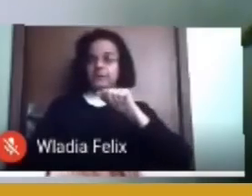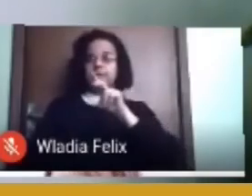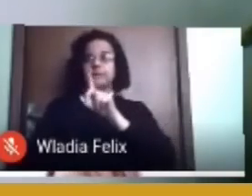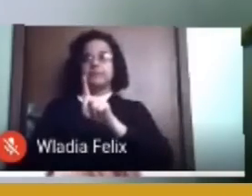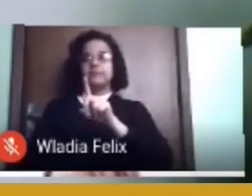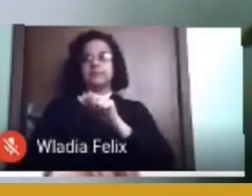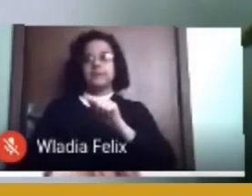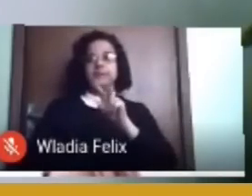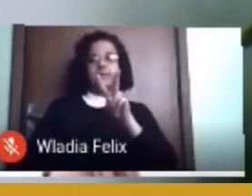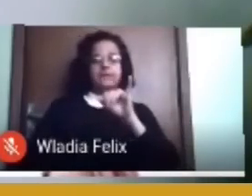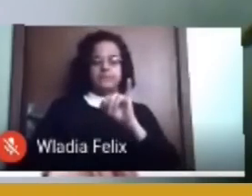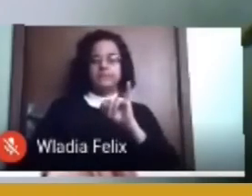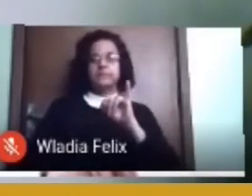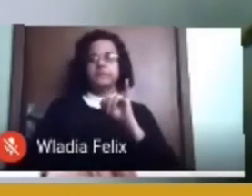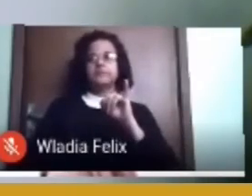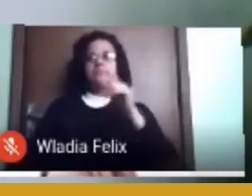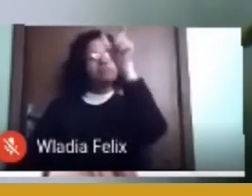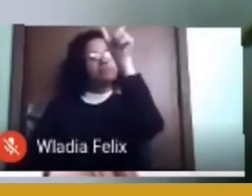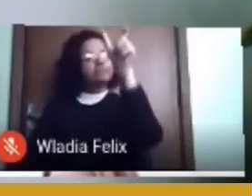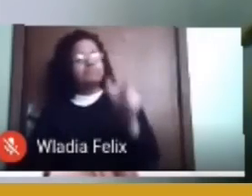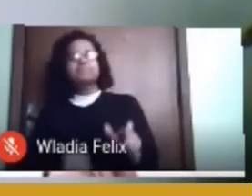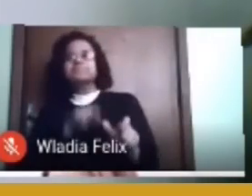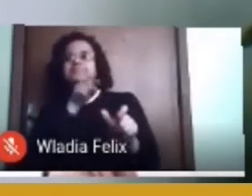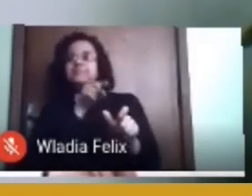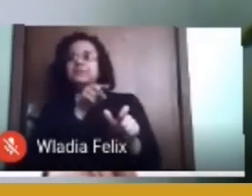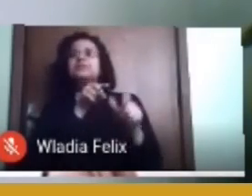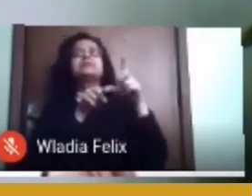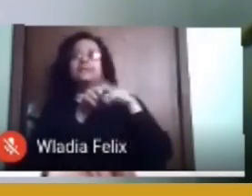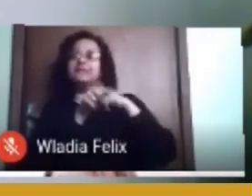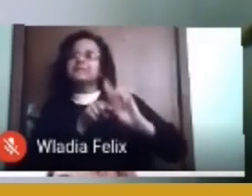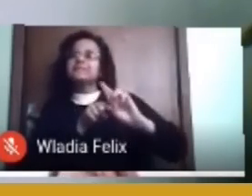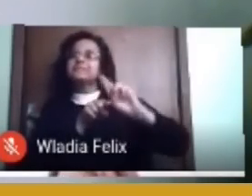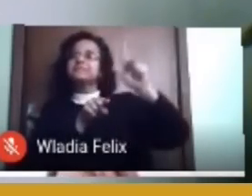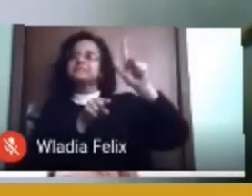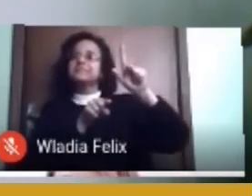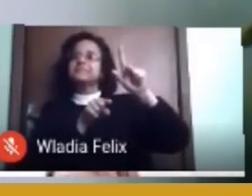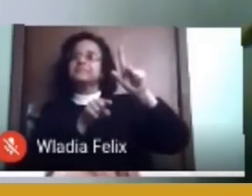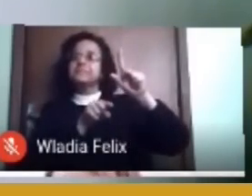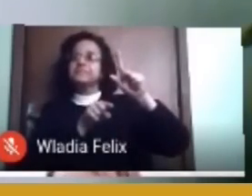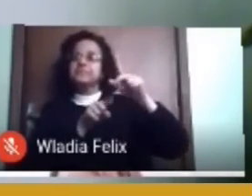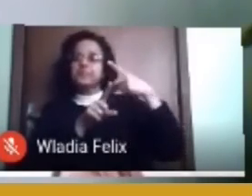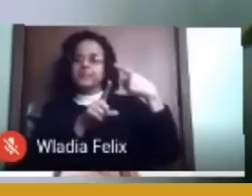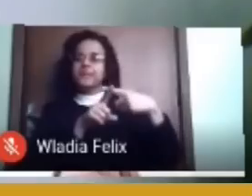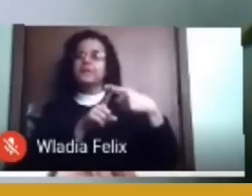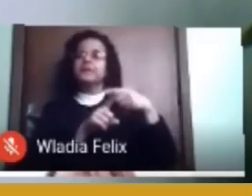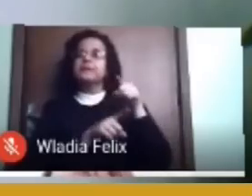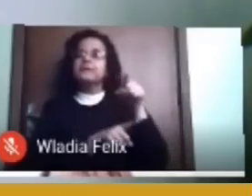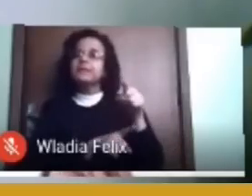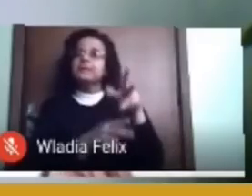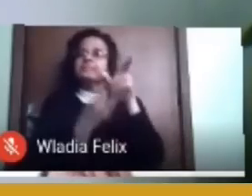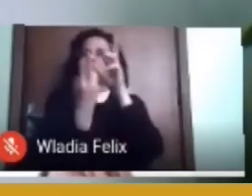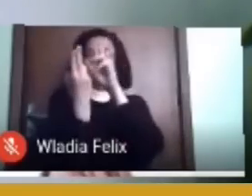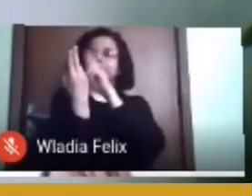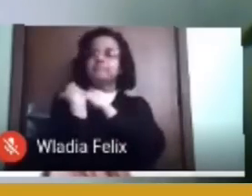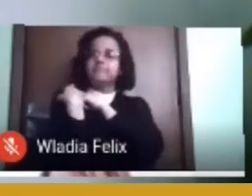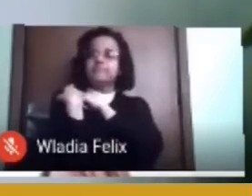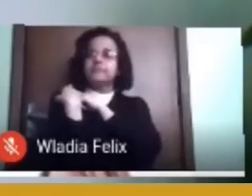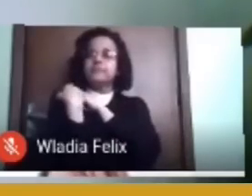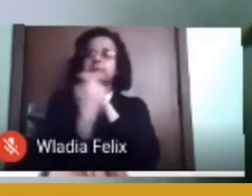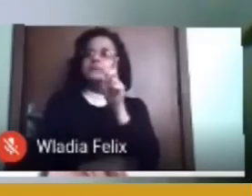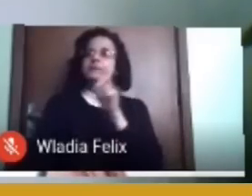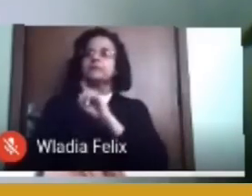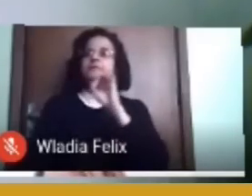sabe? E ele tem essa responsabilidade não só enquanto na sua formação acadêmica, no seu